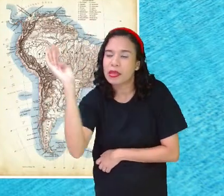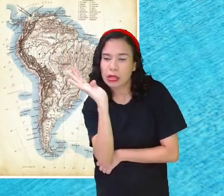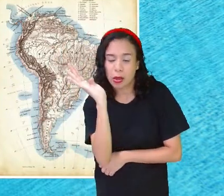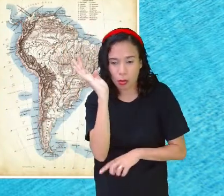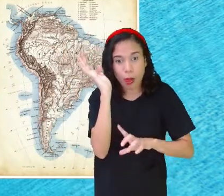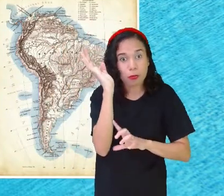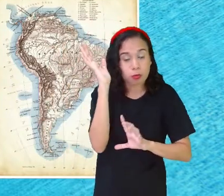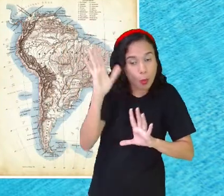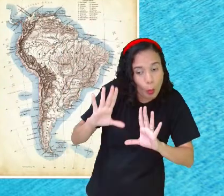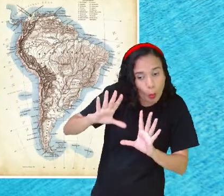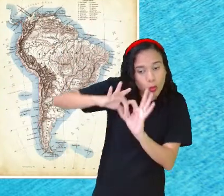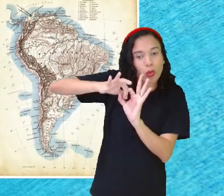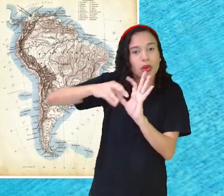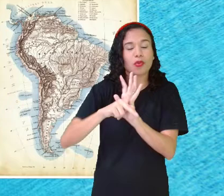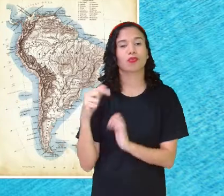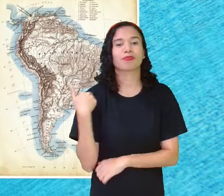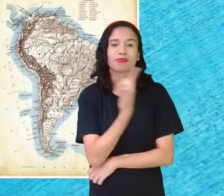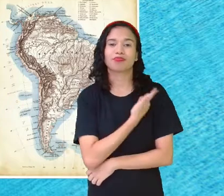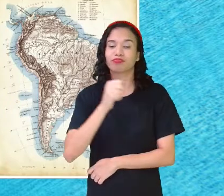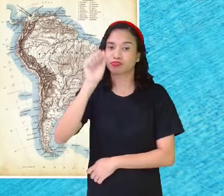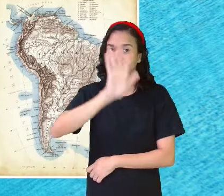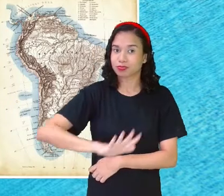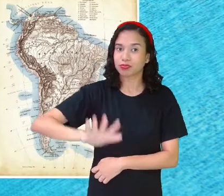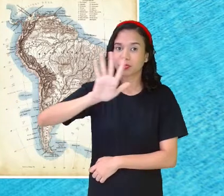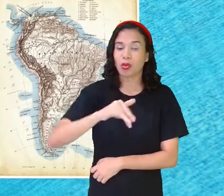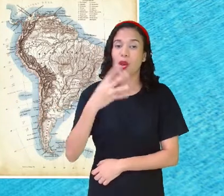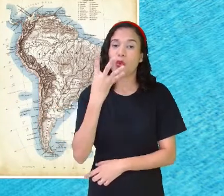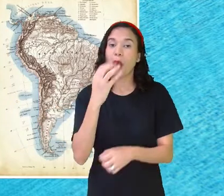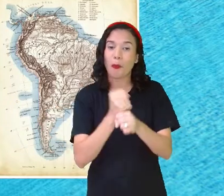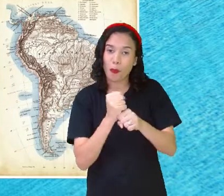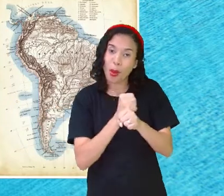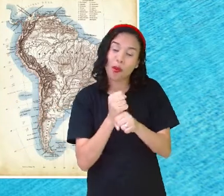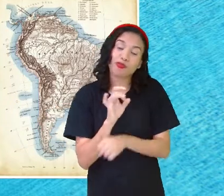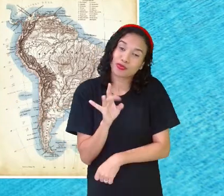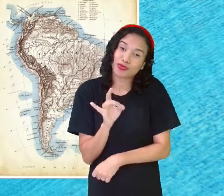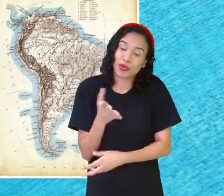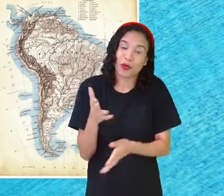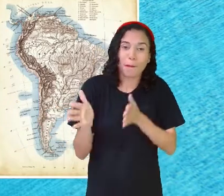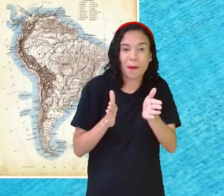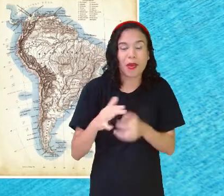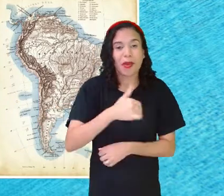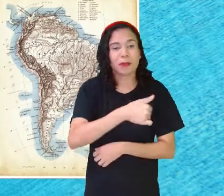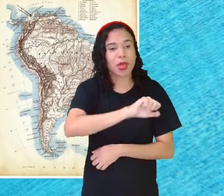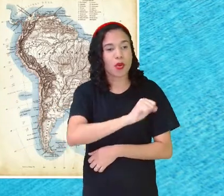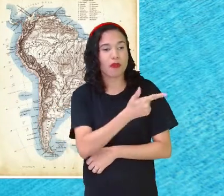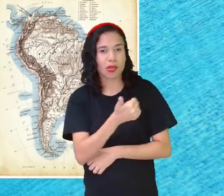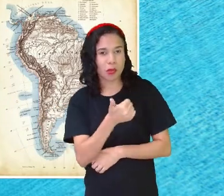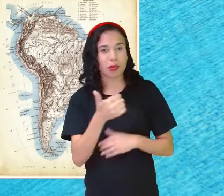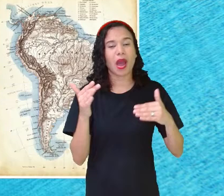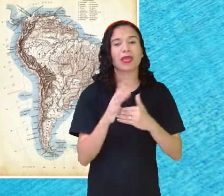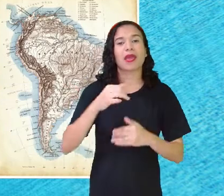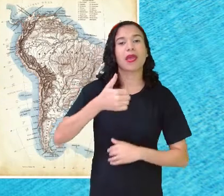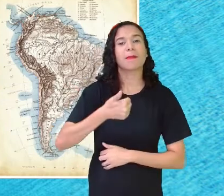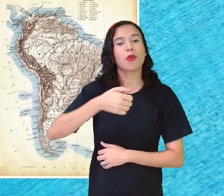ele já fez parte aí, ó, do nosso território. Foram 4 anos somente, no período de 1821 a